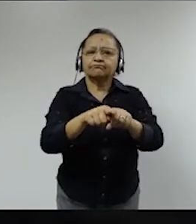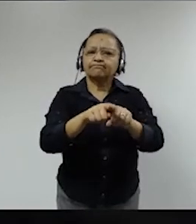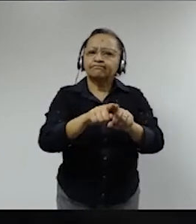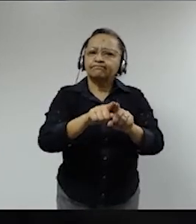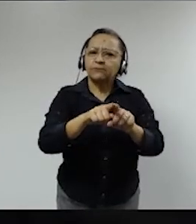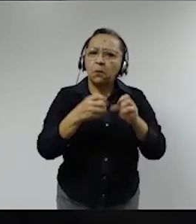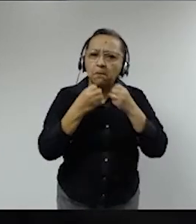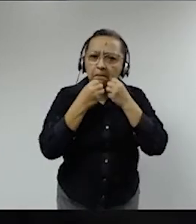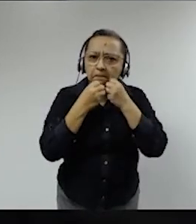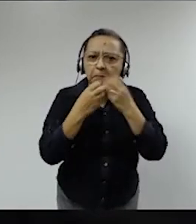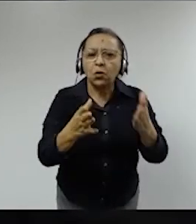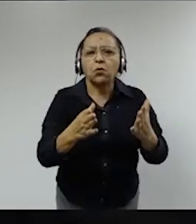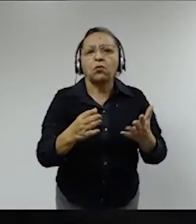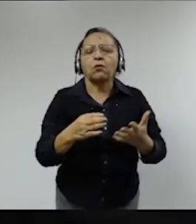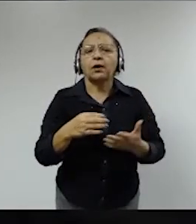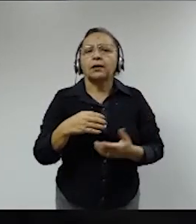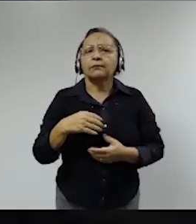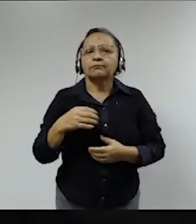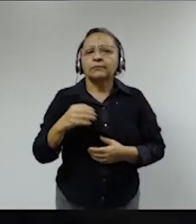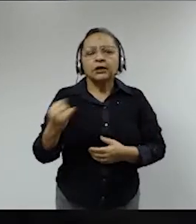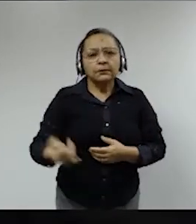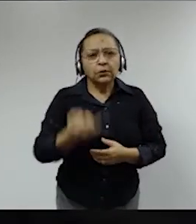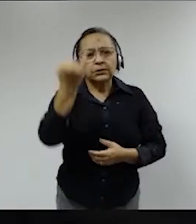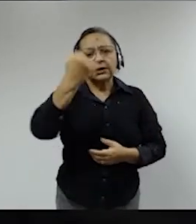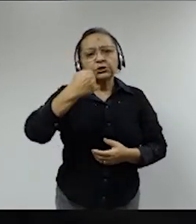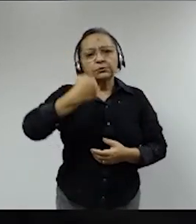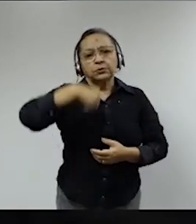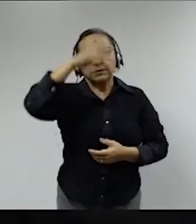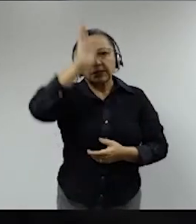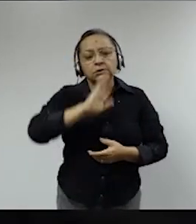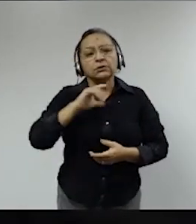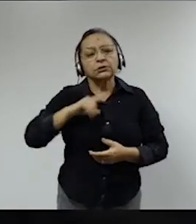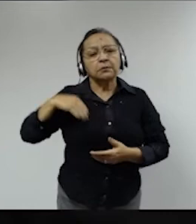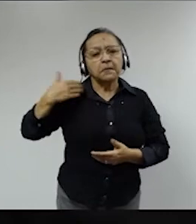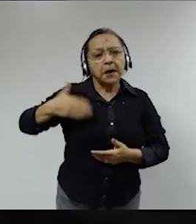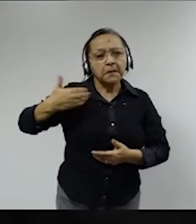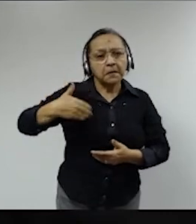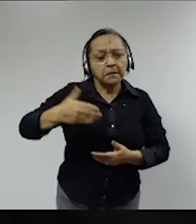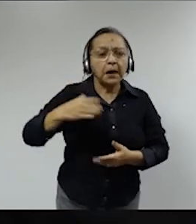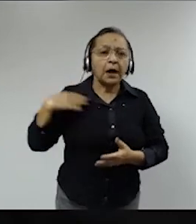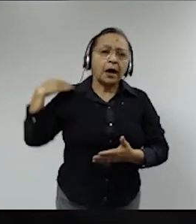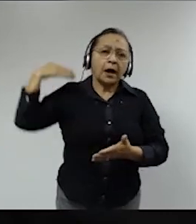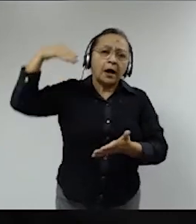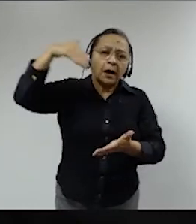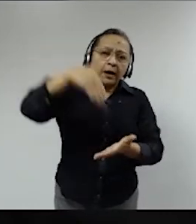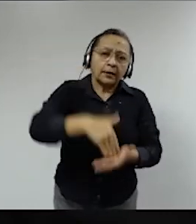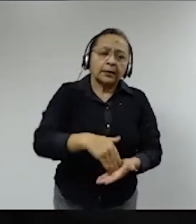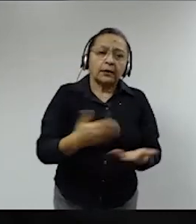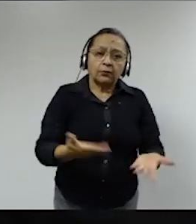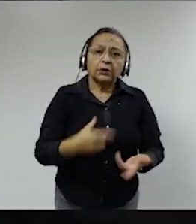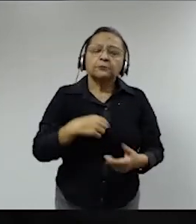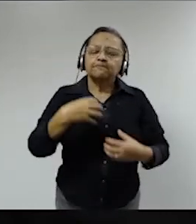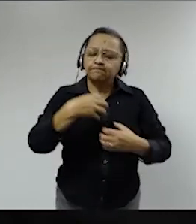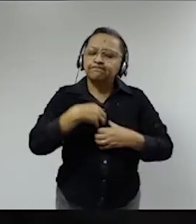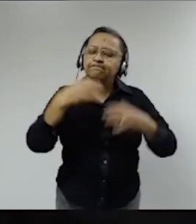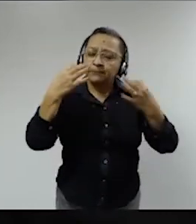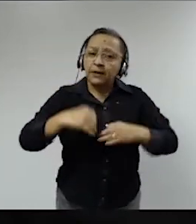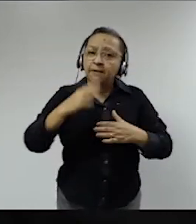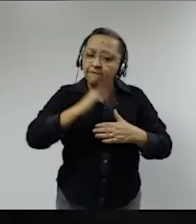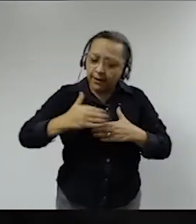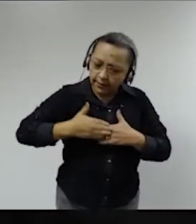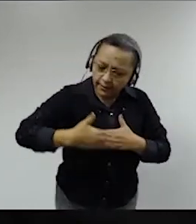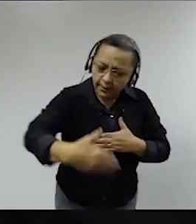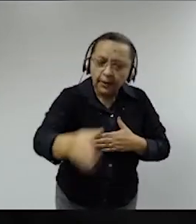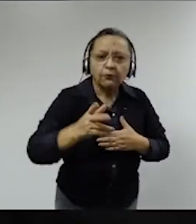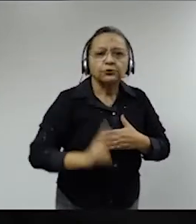profícua, tão benéfica para o país, que tem sido construída ao longo dos últimos anos e que eu tenho certeza que vai assim